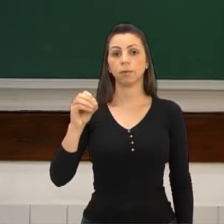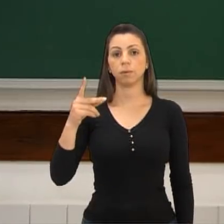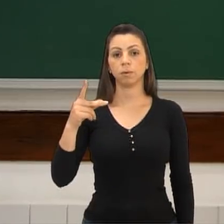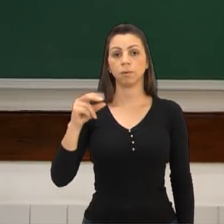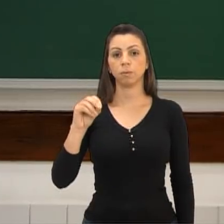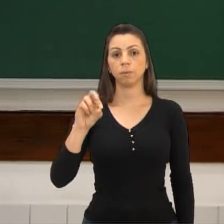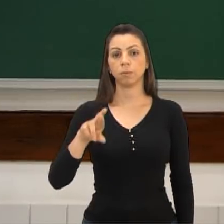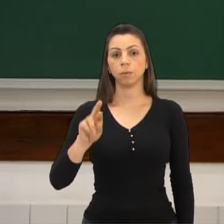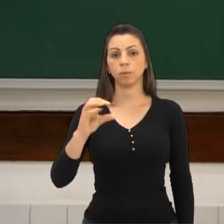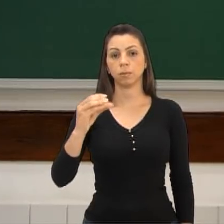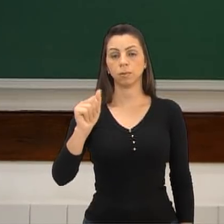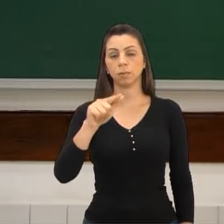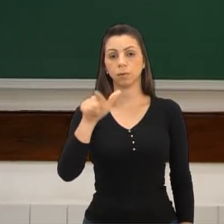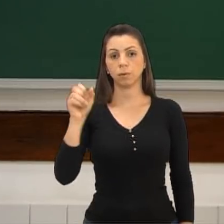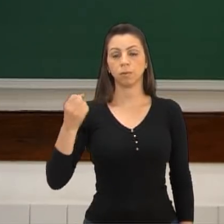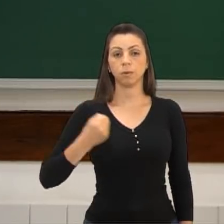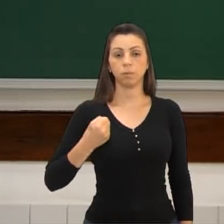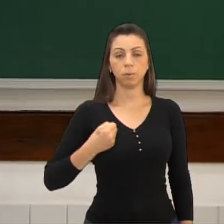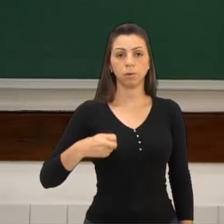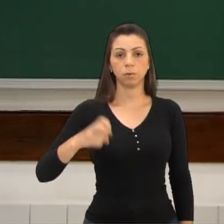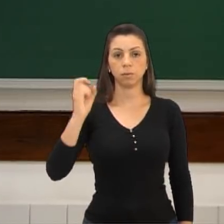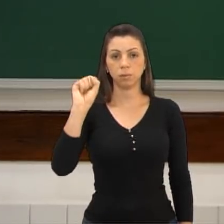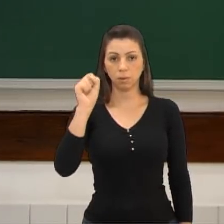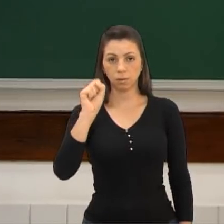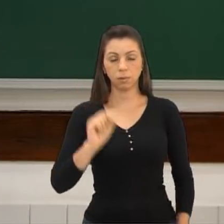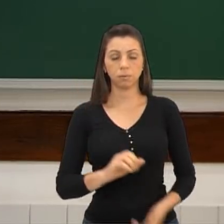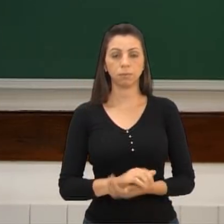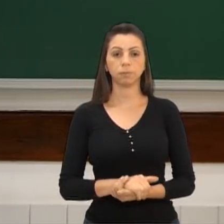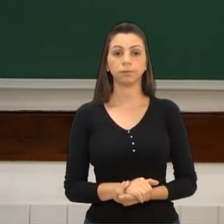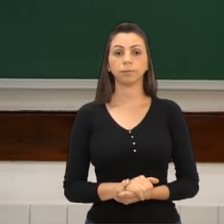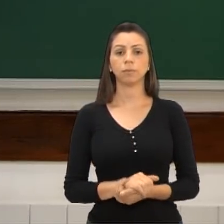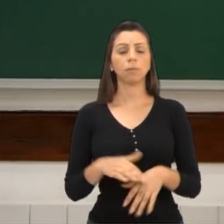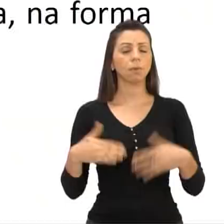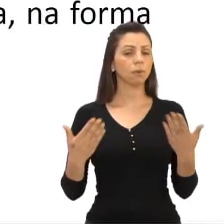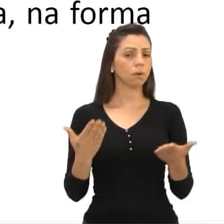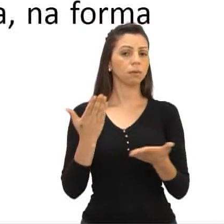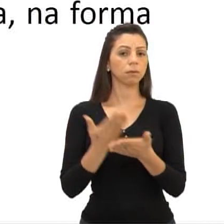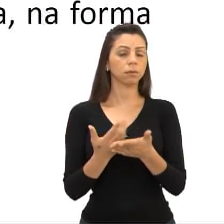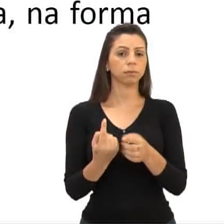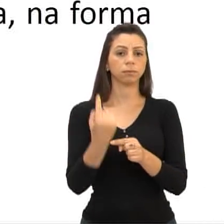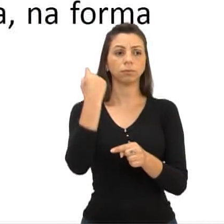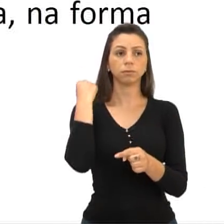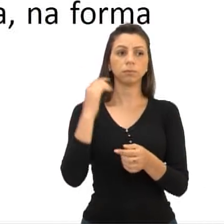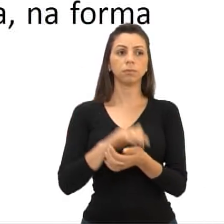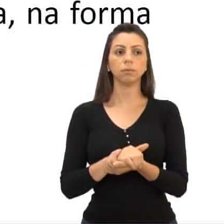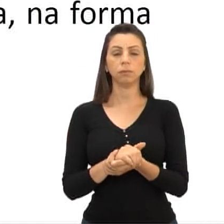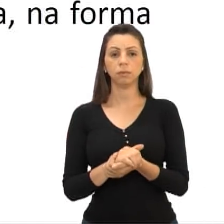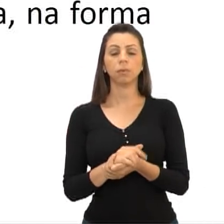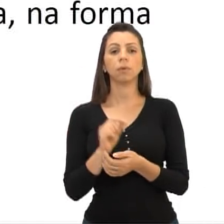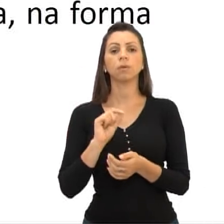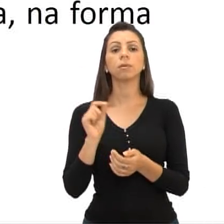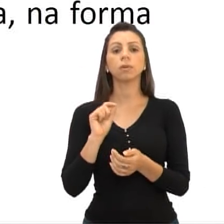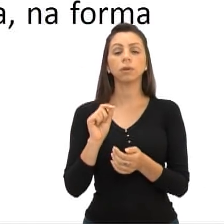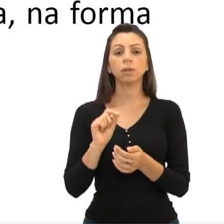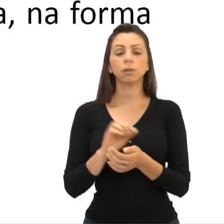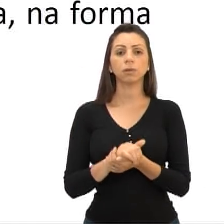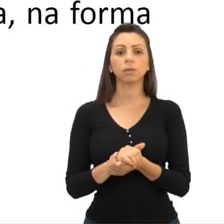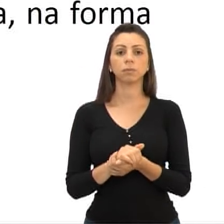58. Na aula anterior, veja que a gente trabalhou sobre razão entre duas